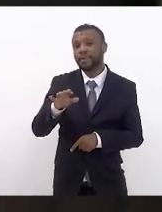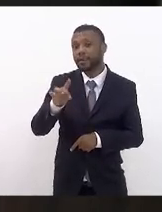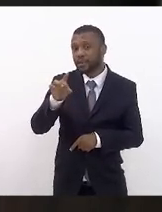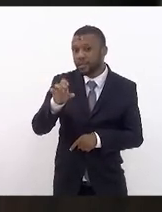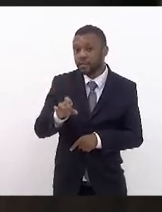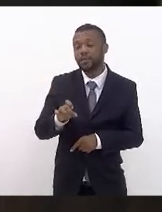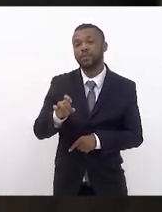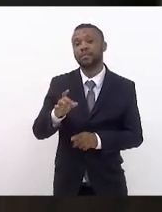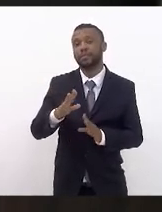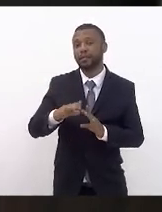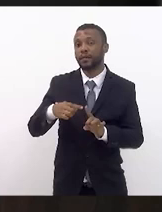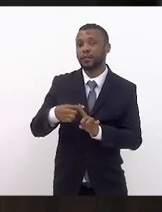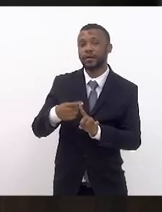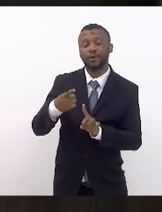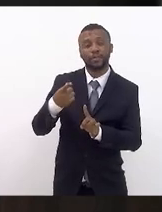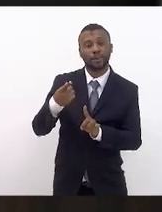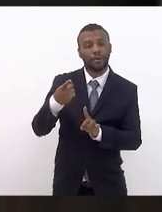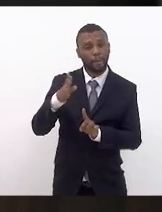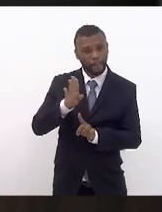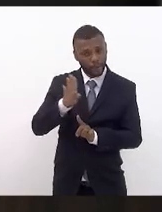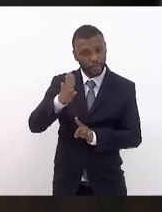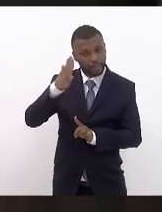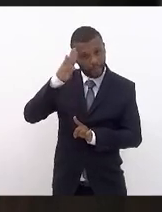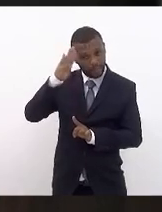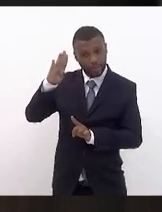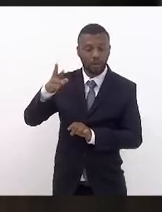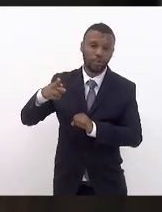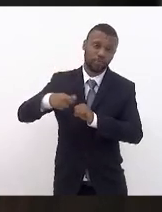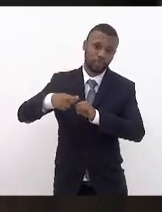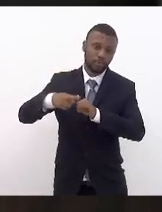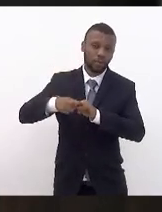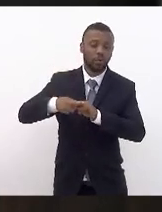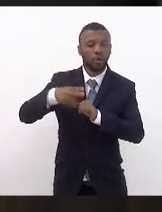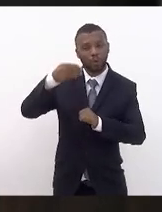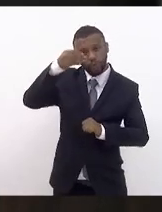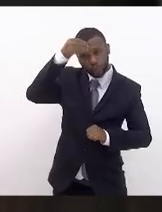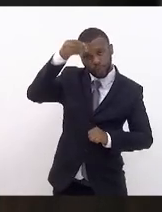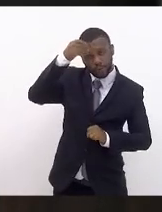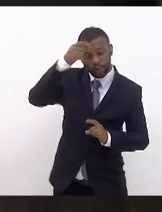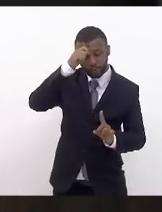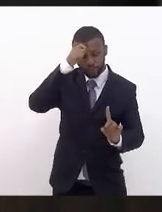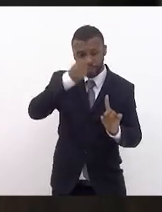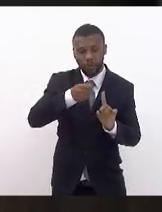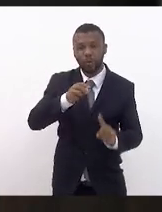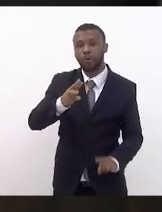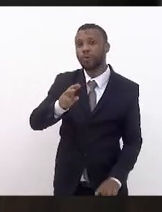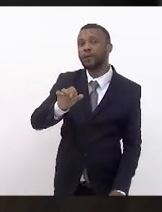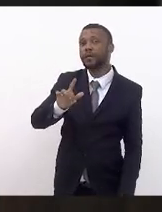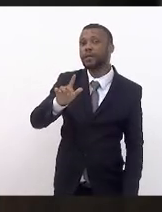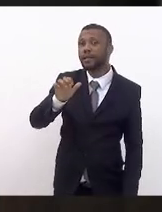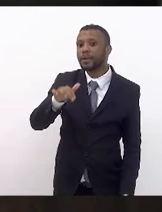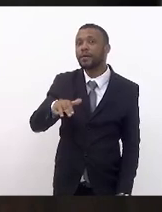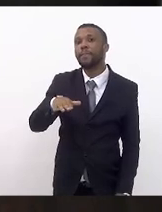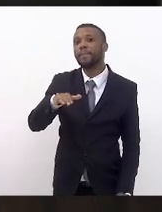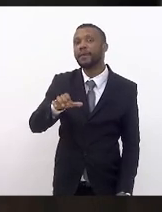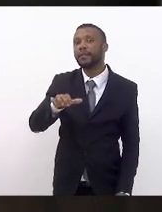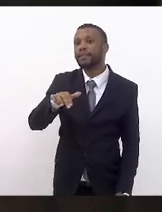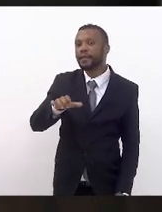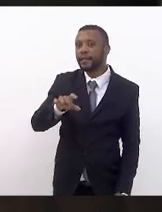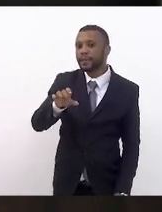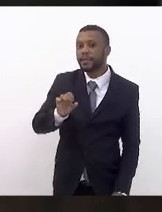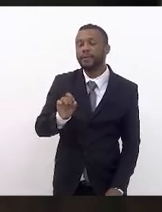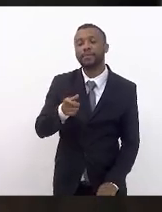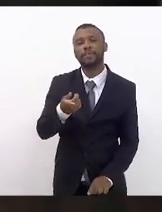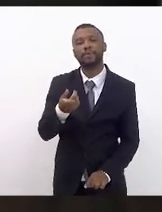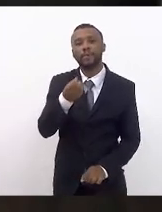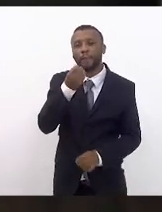Central de Belfor Roxo. O sobrinho do homenageado, William Menezes, muito bem-vindo. Eu gostaria agora